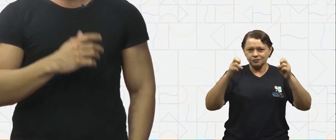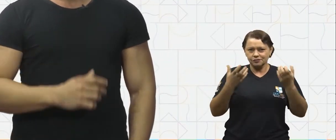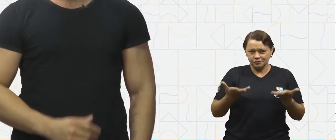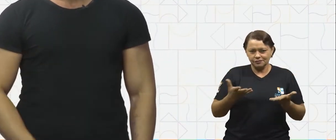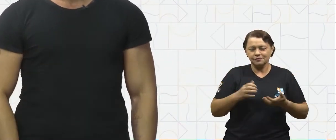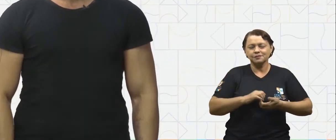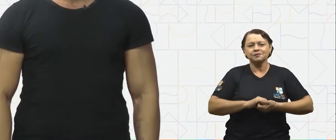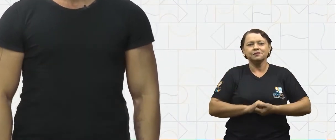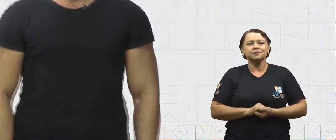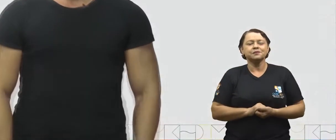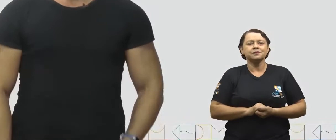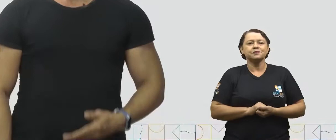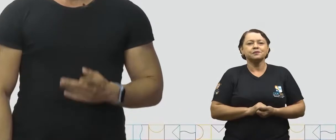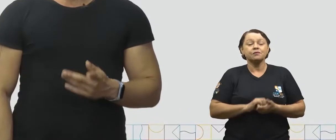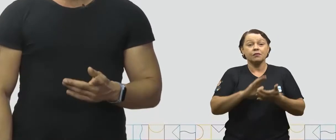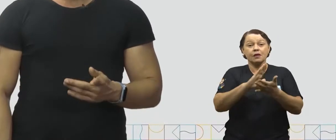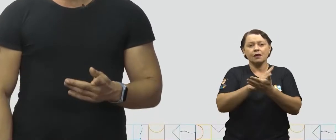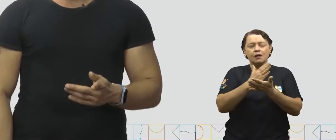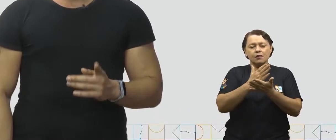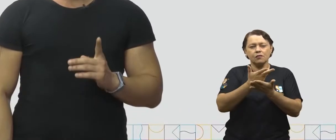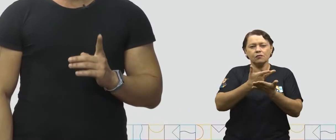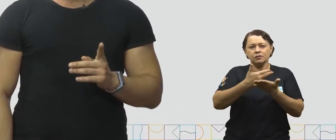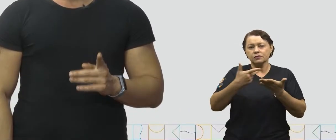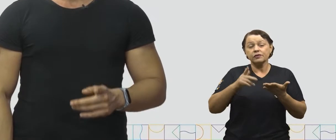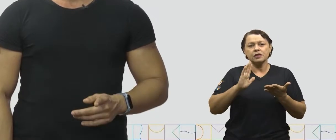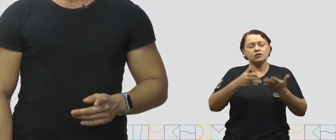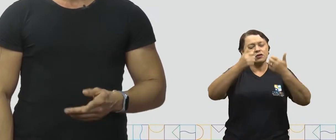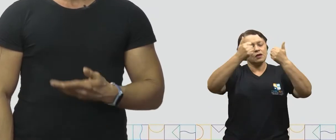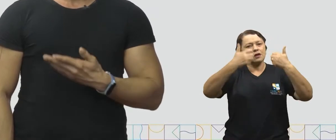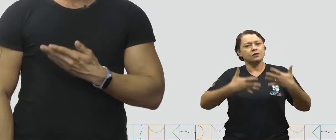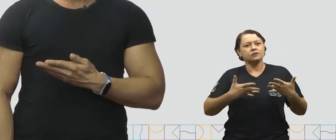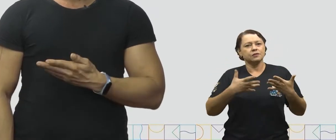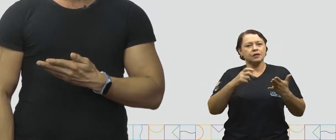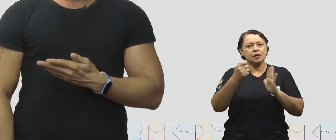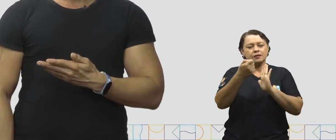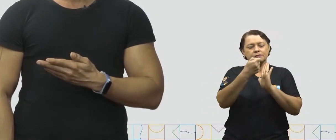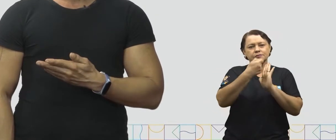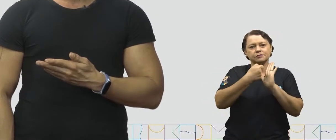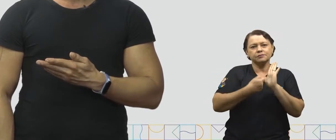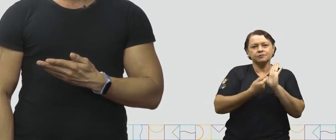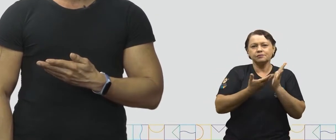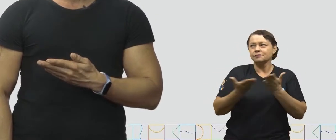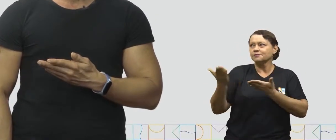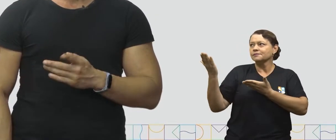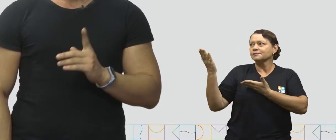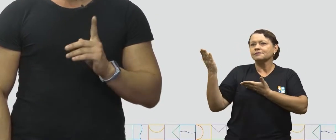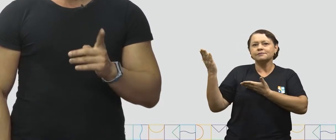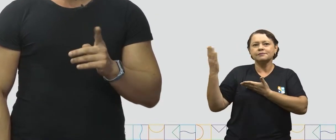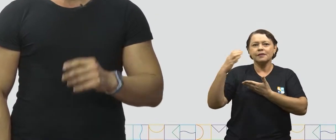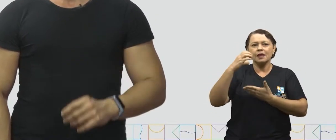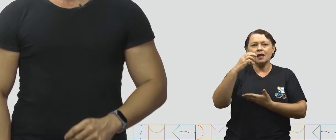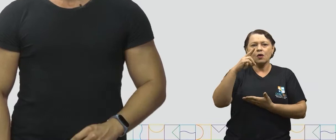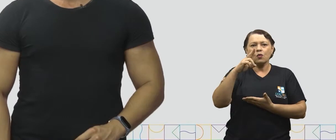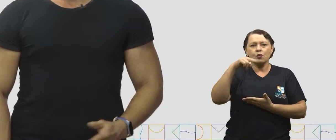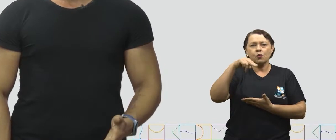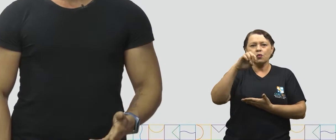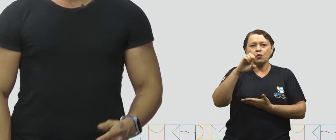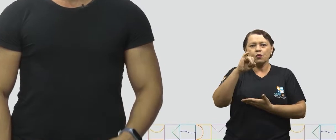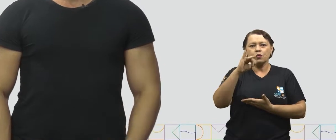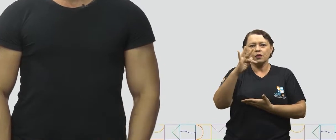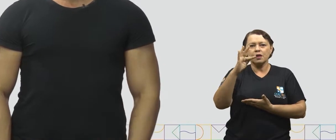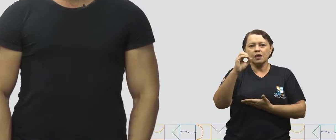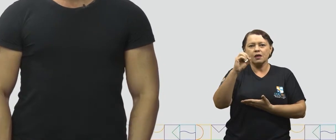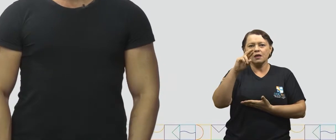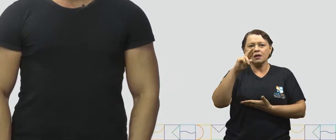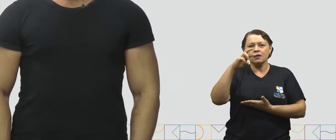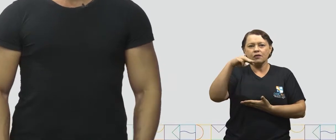Vamos nessa então! Algumas vezes eu já falei sobre a escrita cuneiforme para você. Ela foi o primeiro